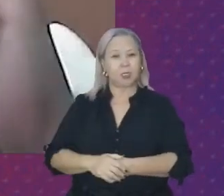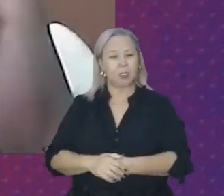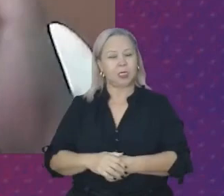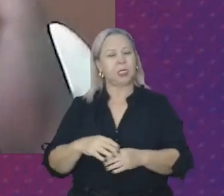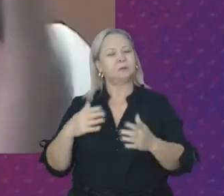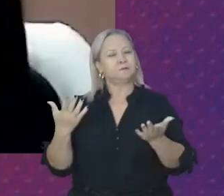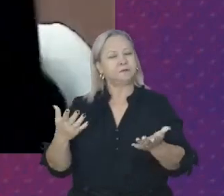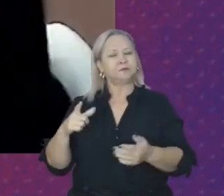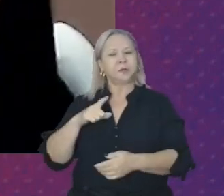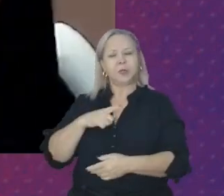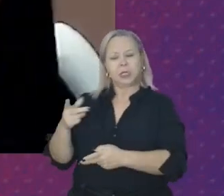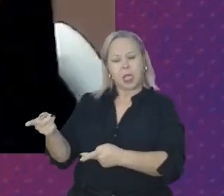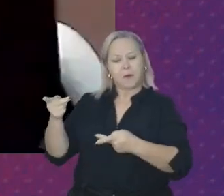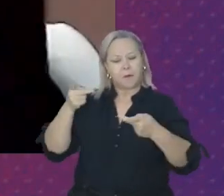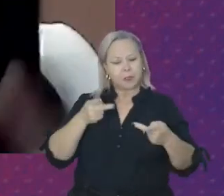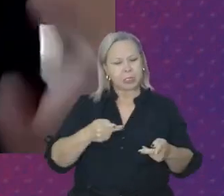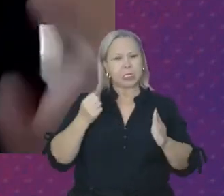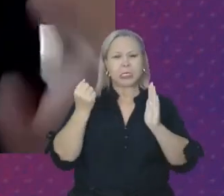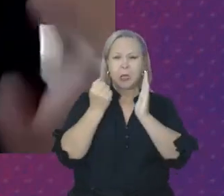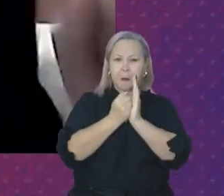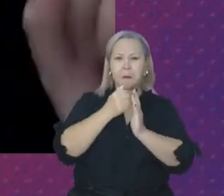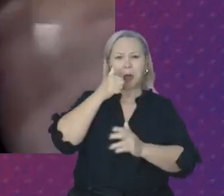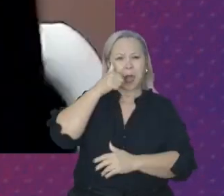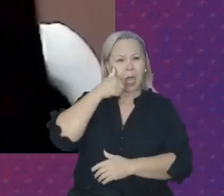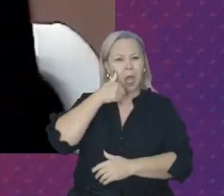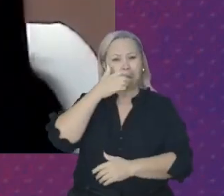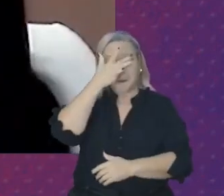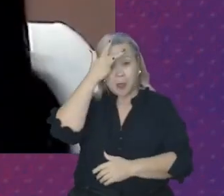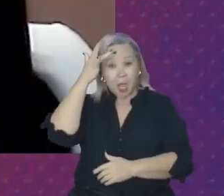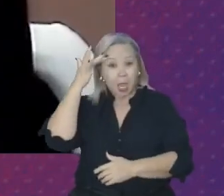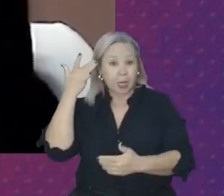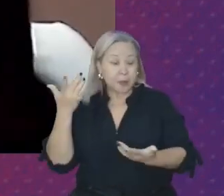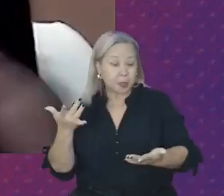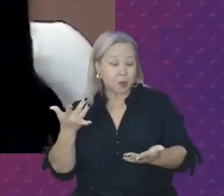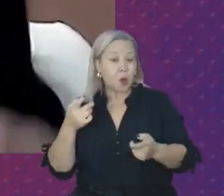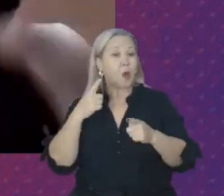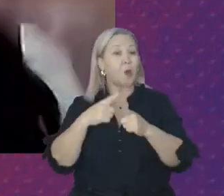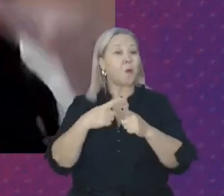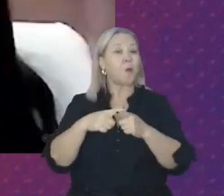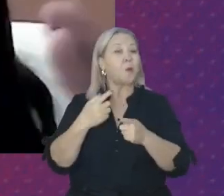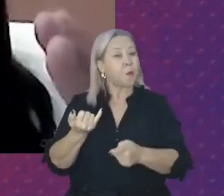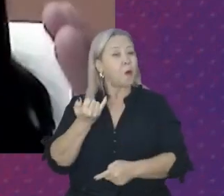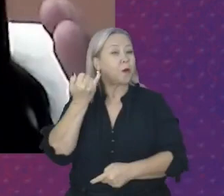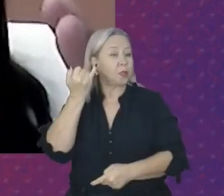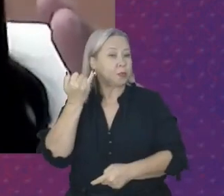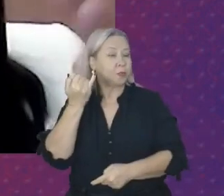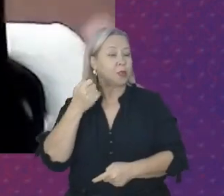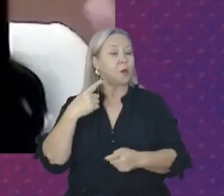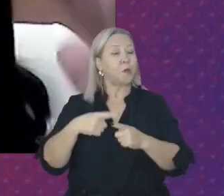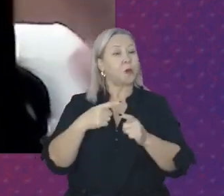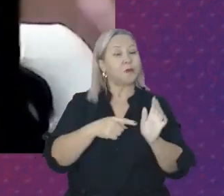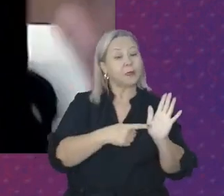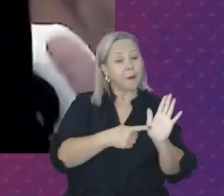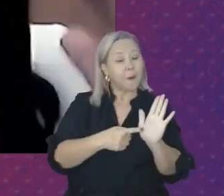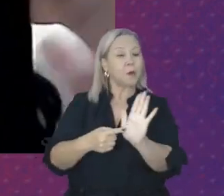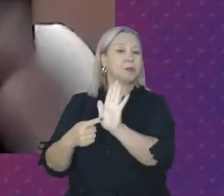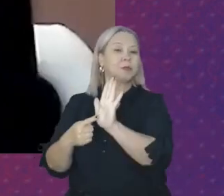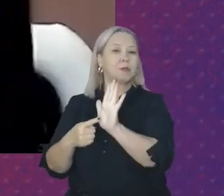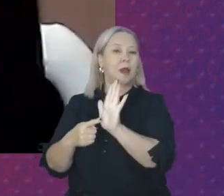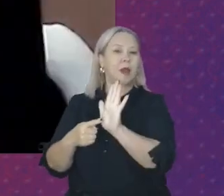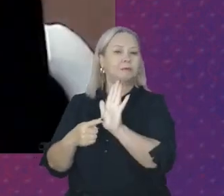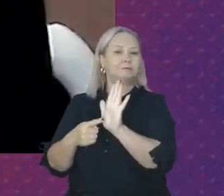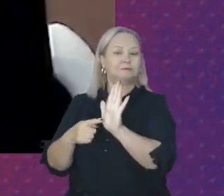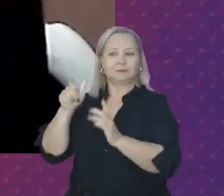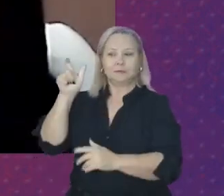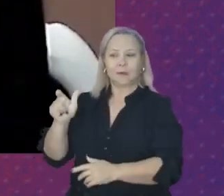é importante marcar as pessoas? Porque você vai ser mostrado para a audiência delas. E a